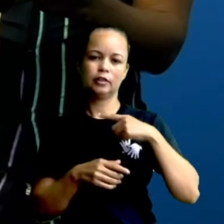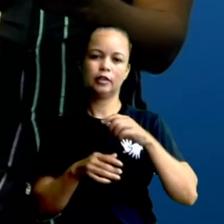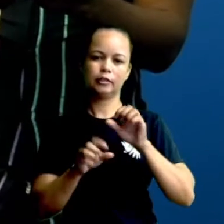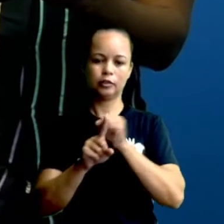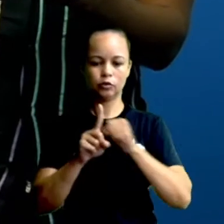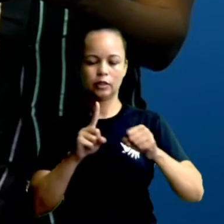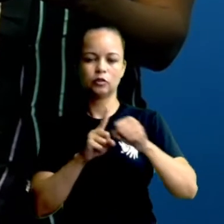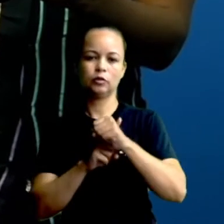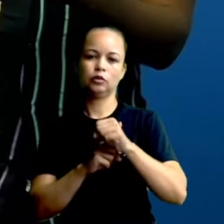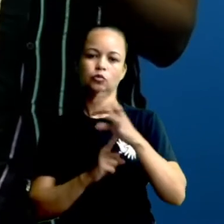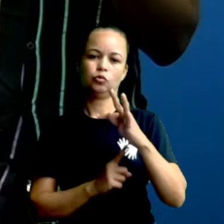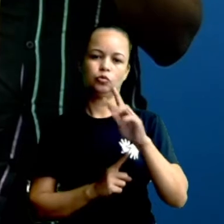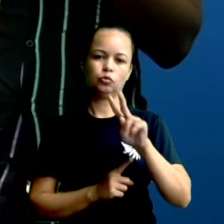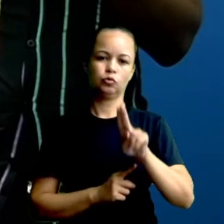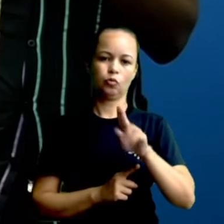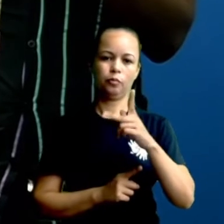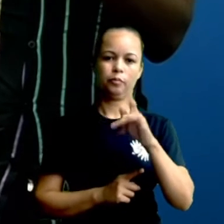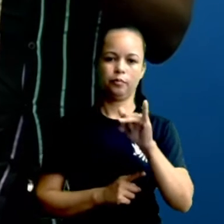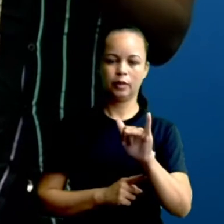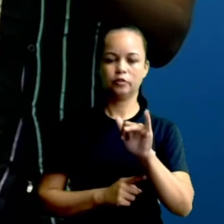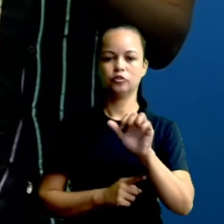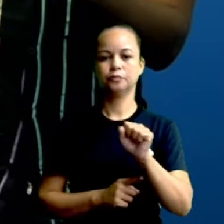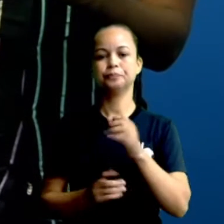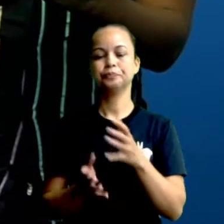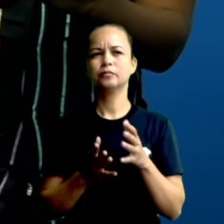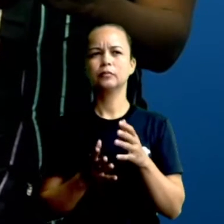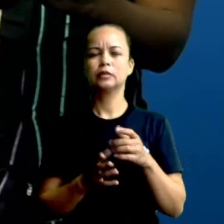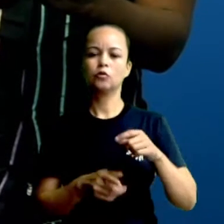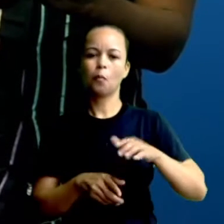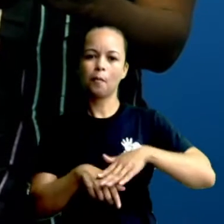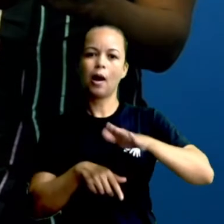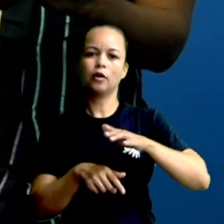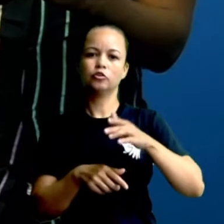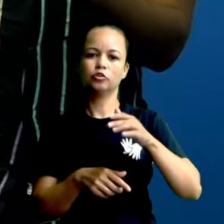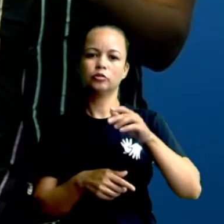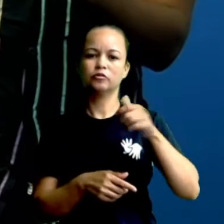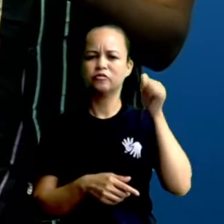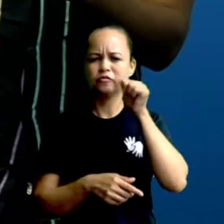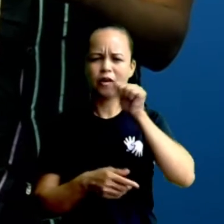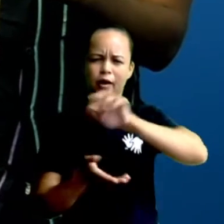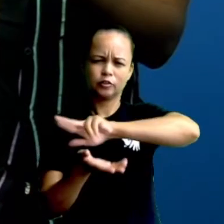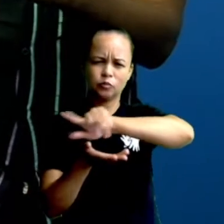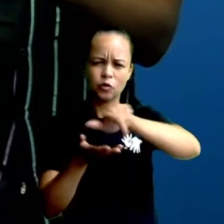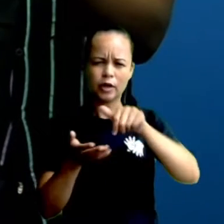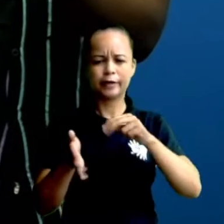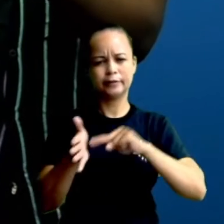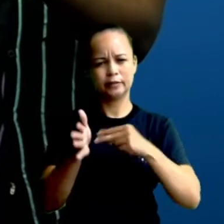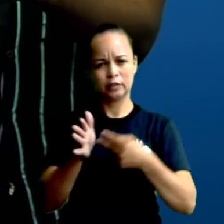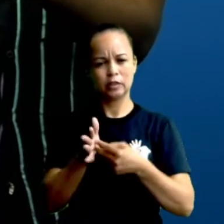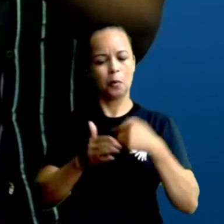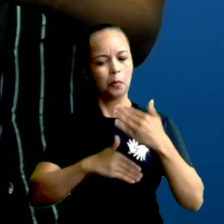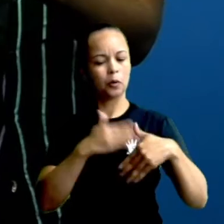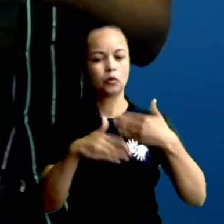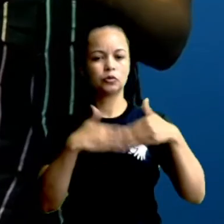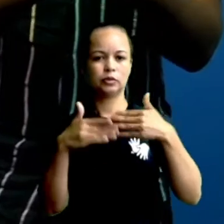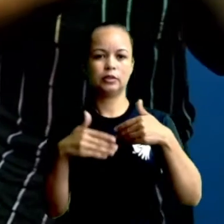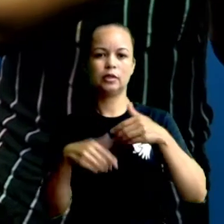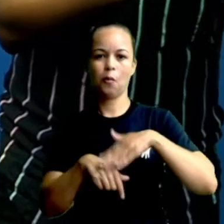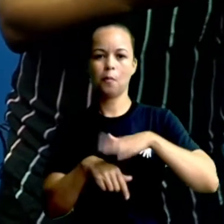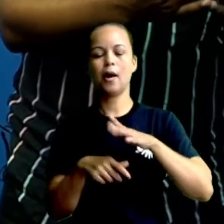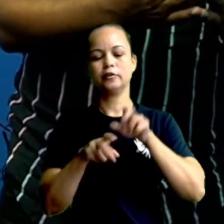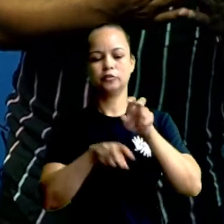da sociedade tupi. Porque quanto mais mulheres tinha naquela família, isso significa dizer que mais eles produziam de